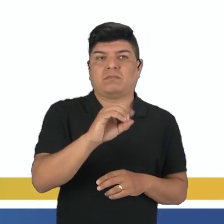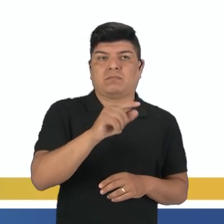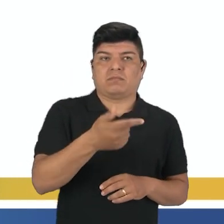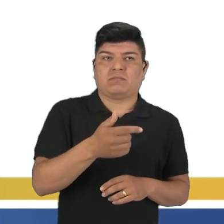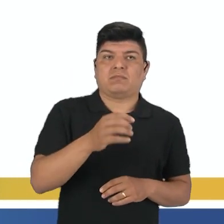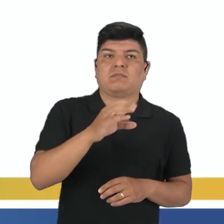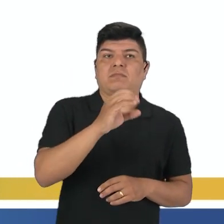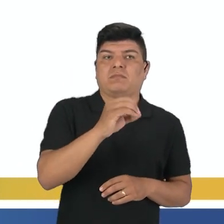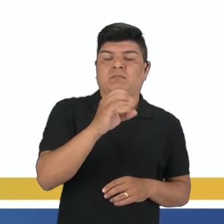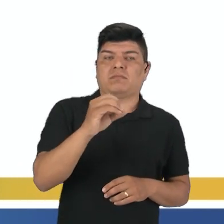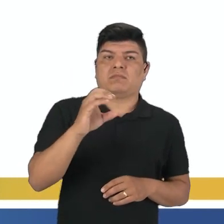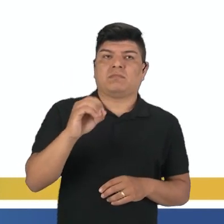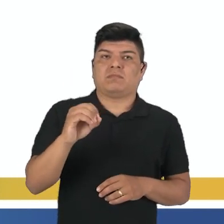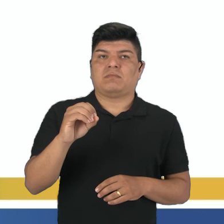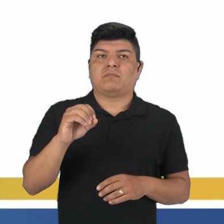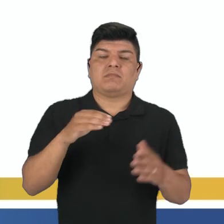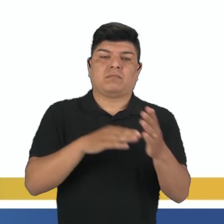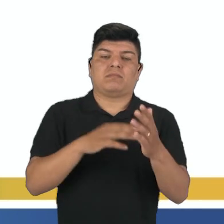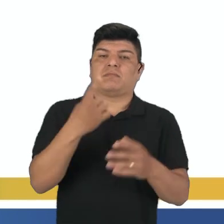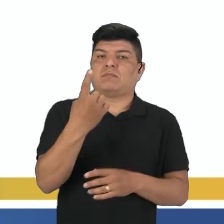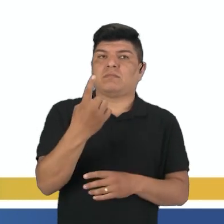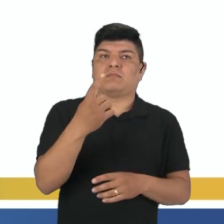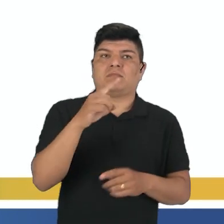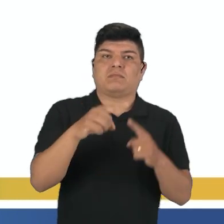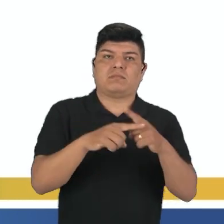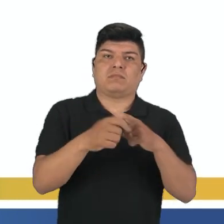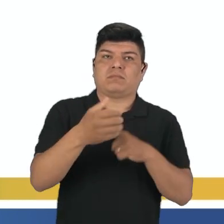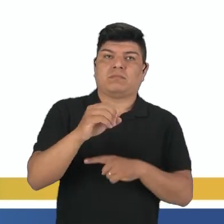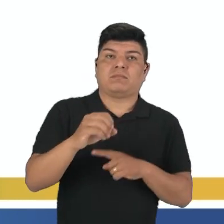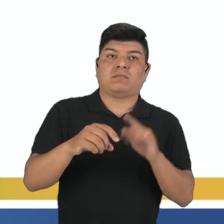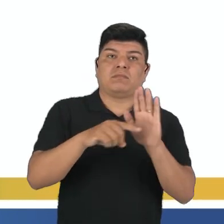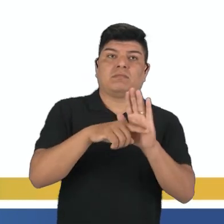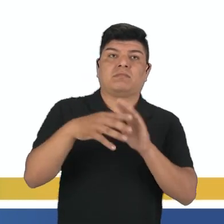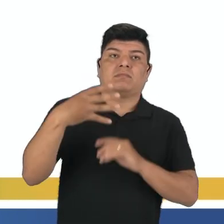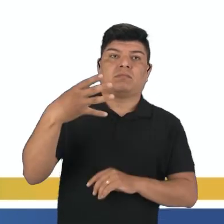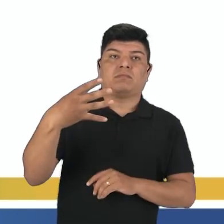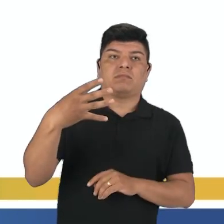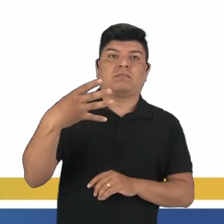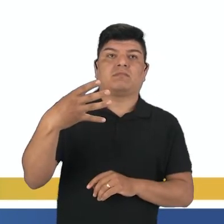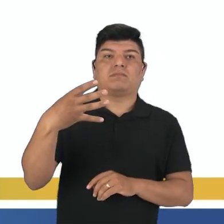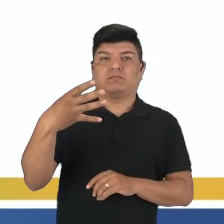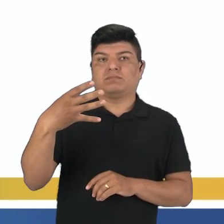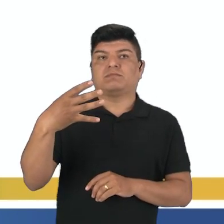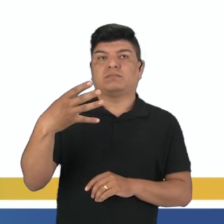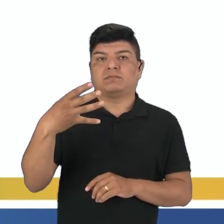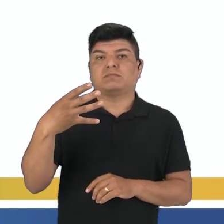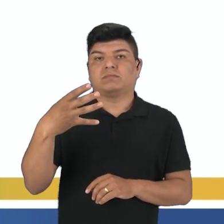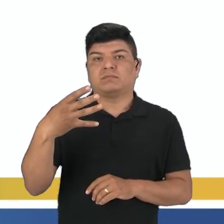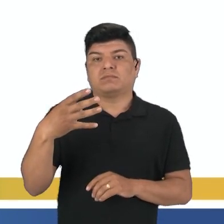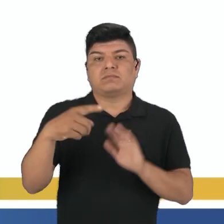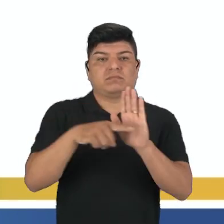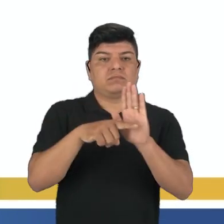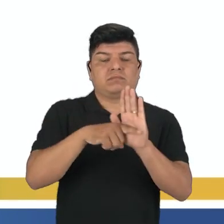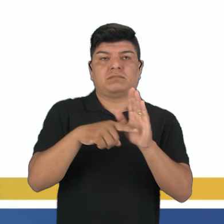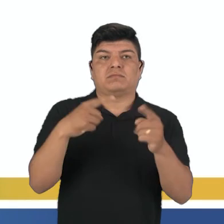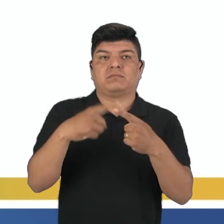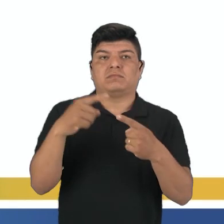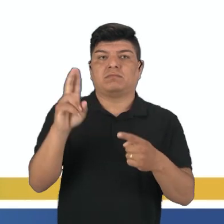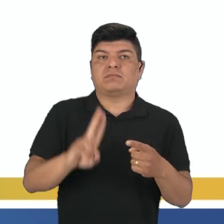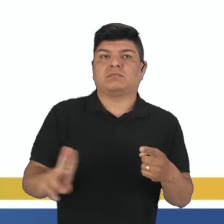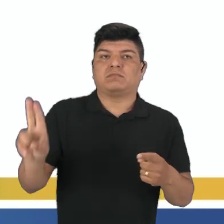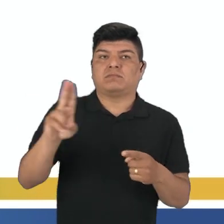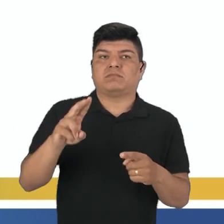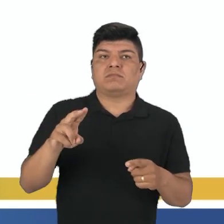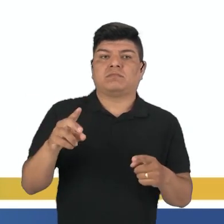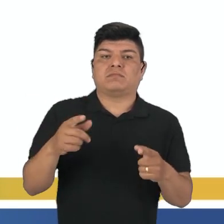vírgula, deslocá-la até após o 1, então fica 1 multiplicado por 10 elevado a menos 4. Expoente negativo porque estamos trabalhando